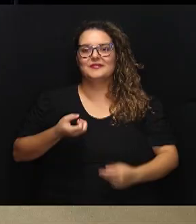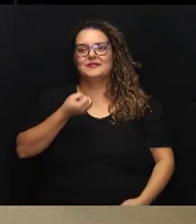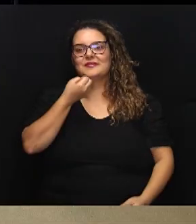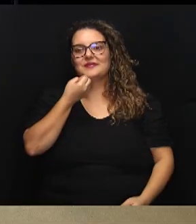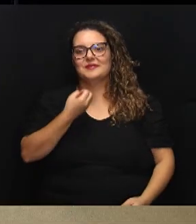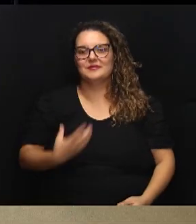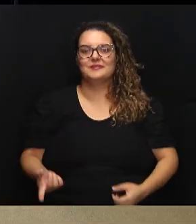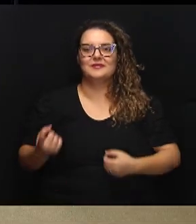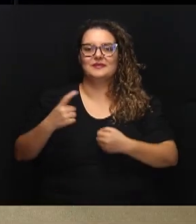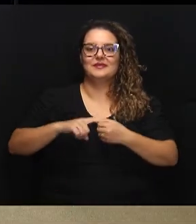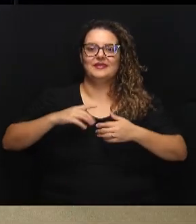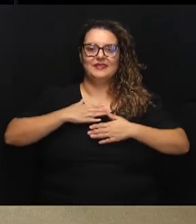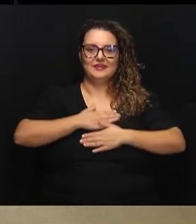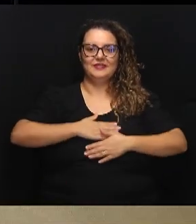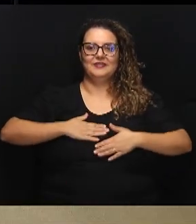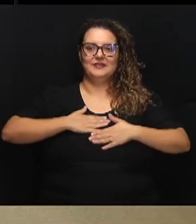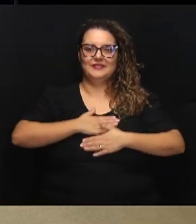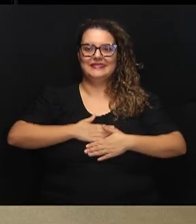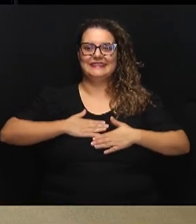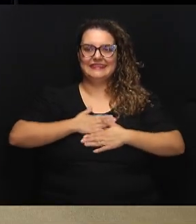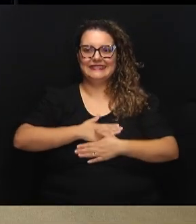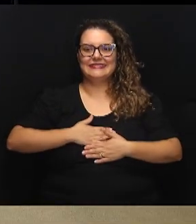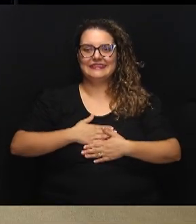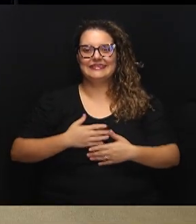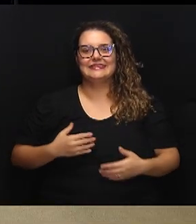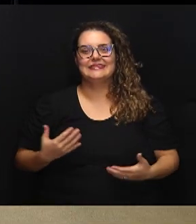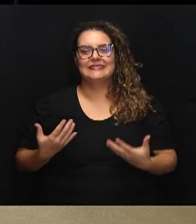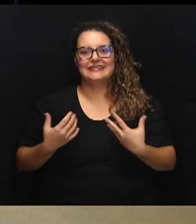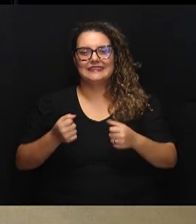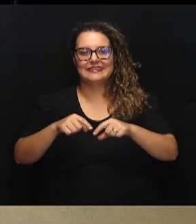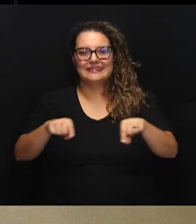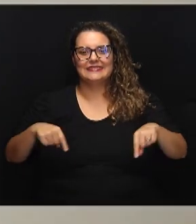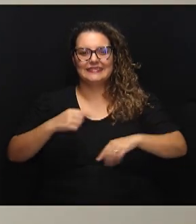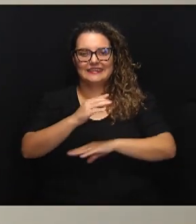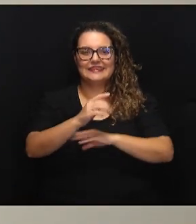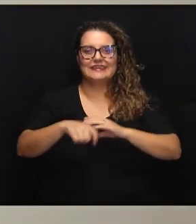gente. Prazer te receber aqui no nosso Estúdio Câmara.